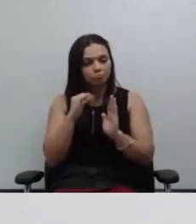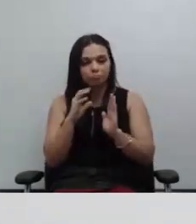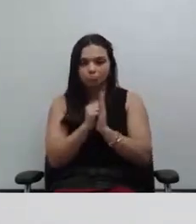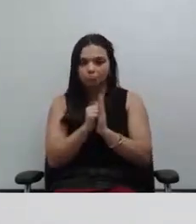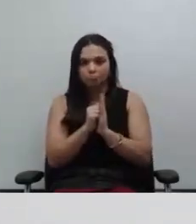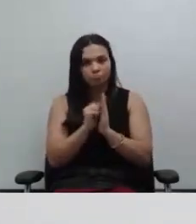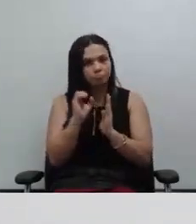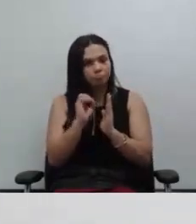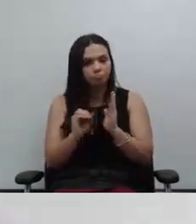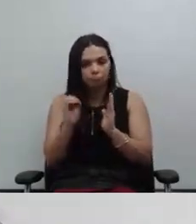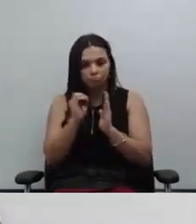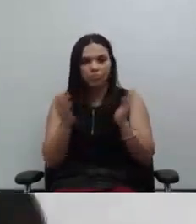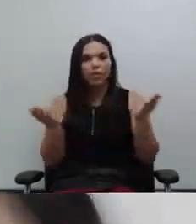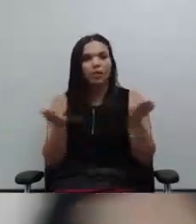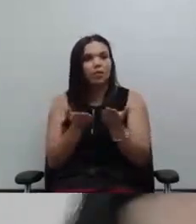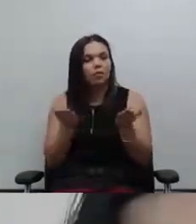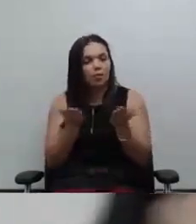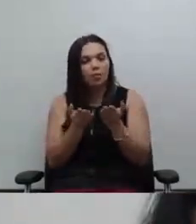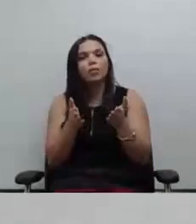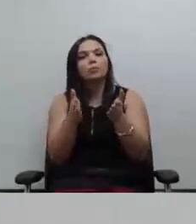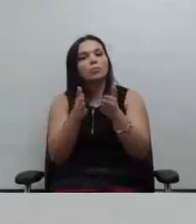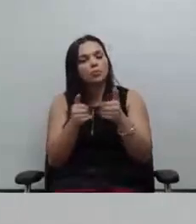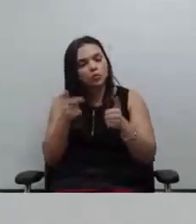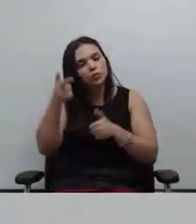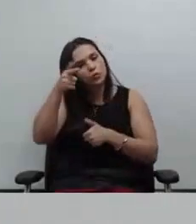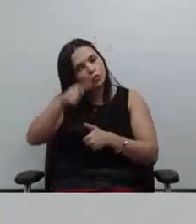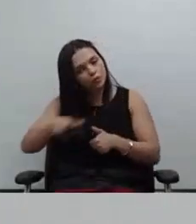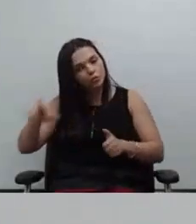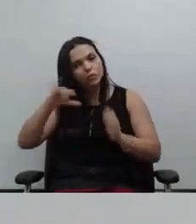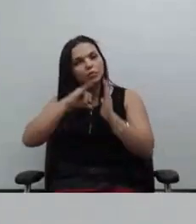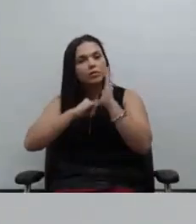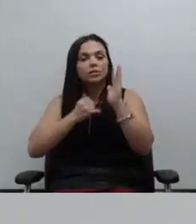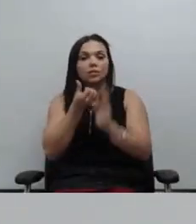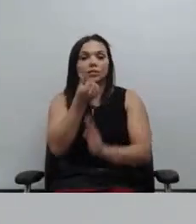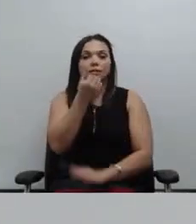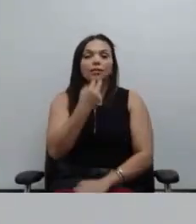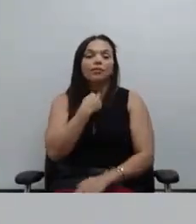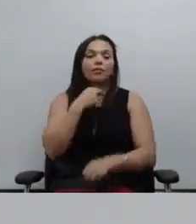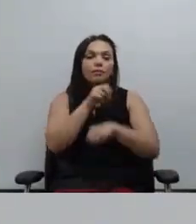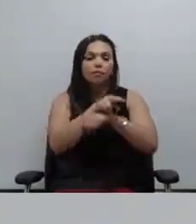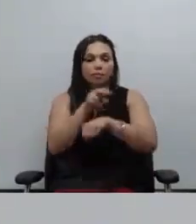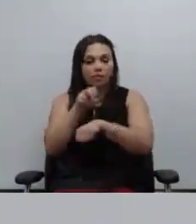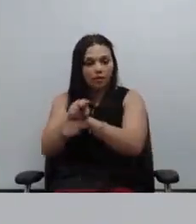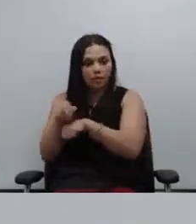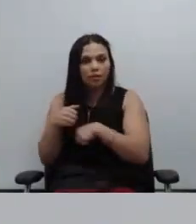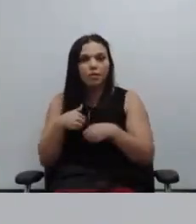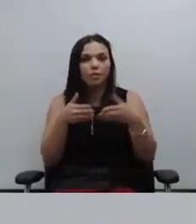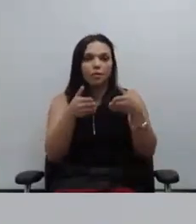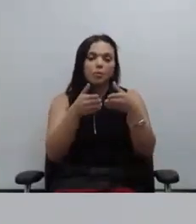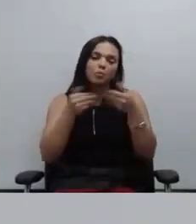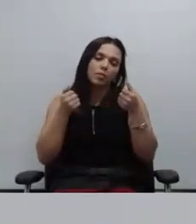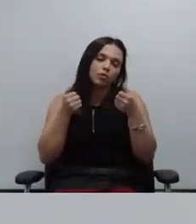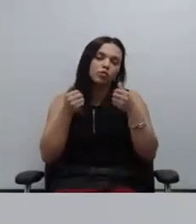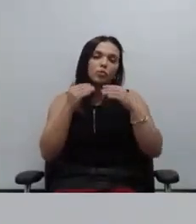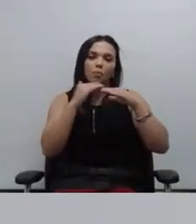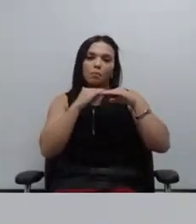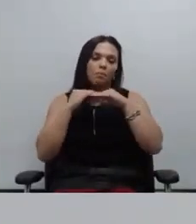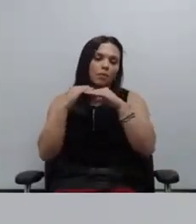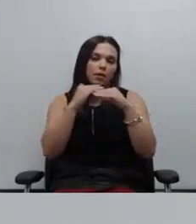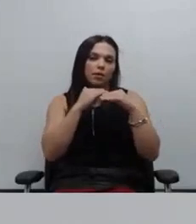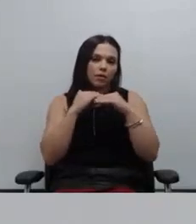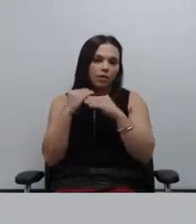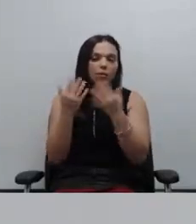reiteraram agora o pedido de abertura, são 6 vagas. Então, eu faço um voto padrão pedindo a abertura aqui dele,